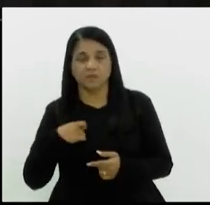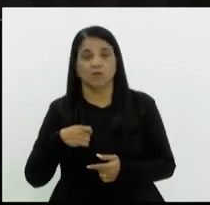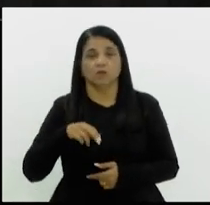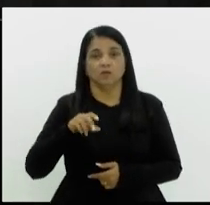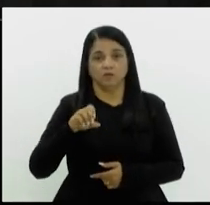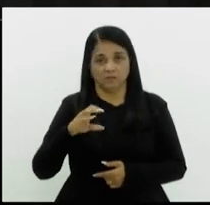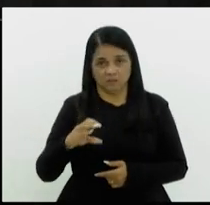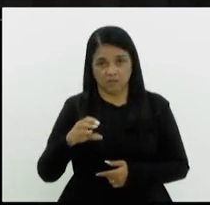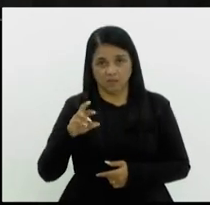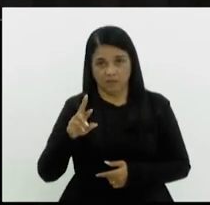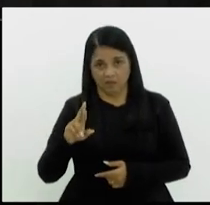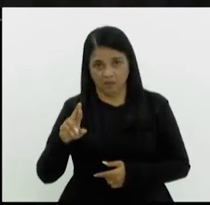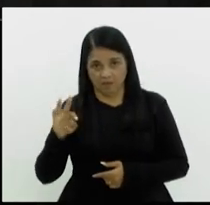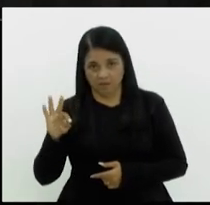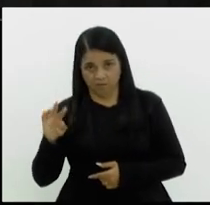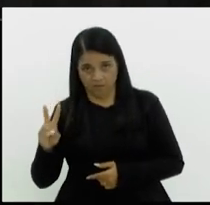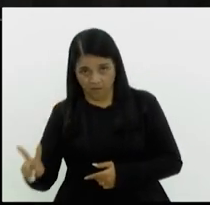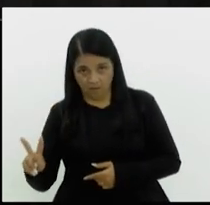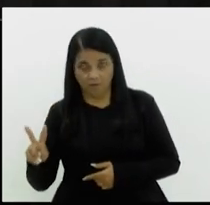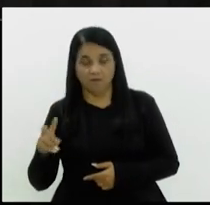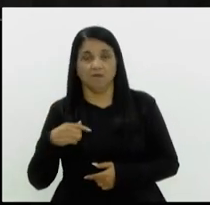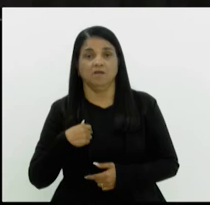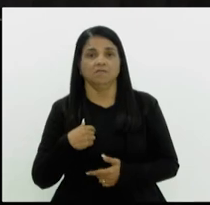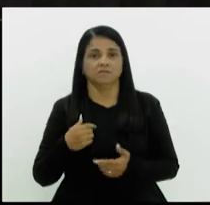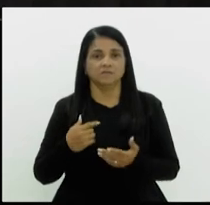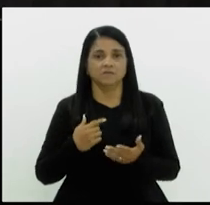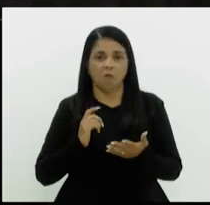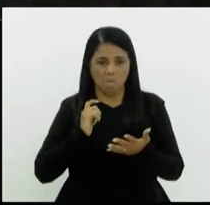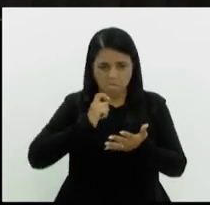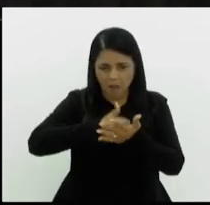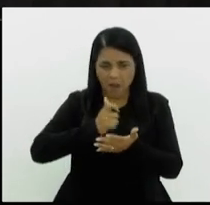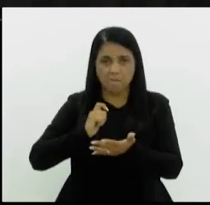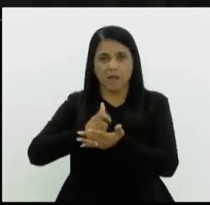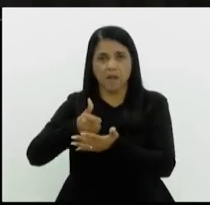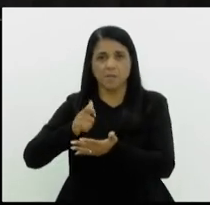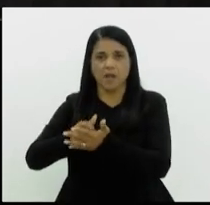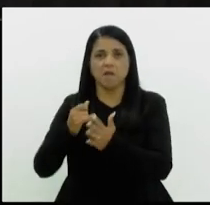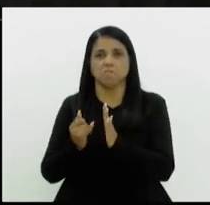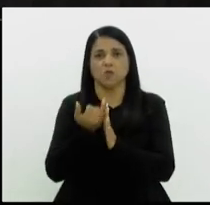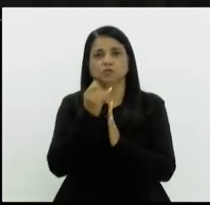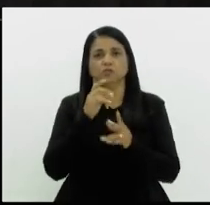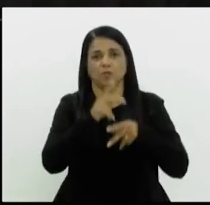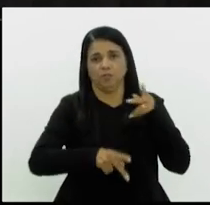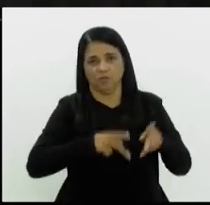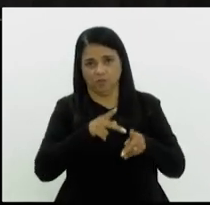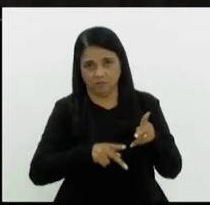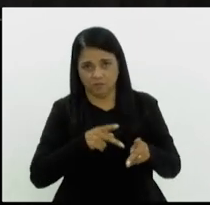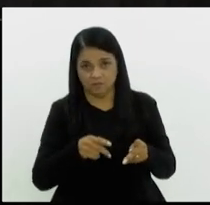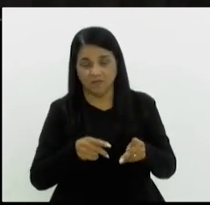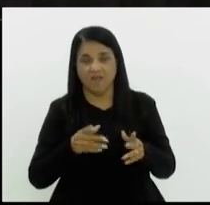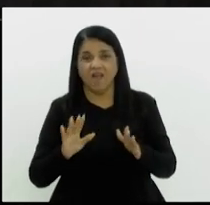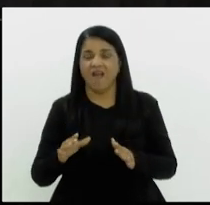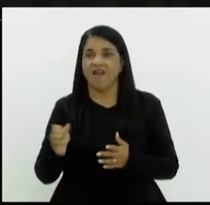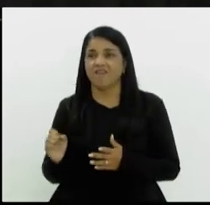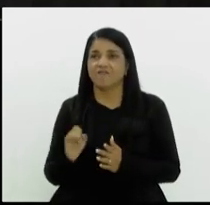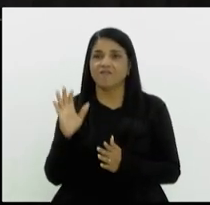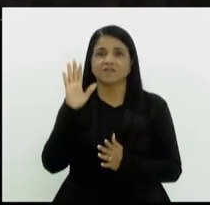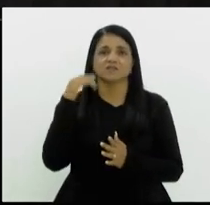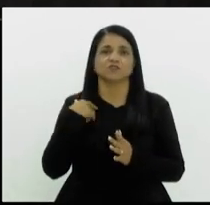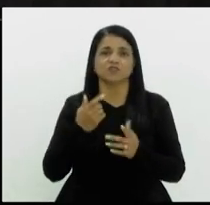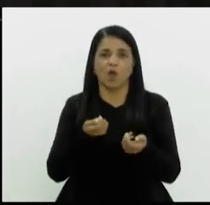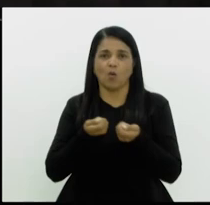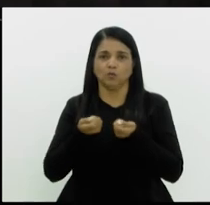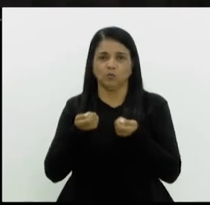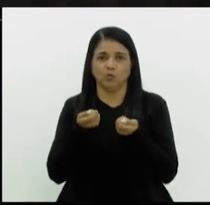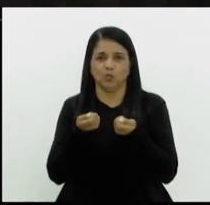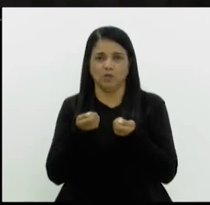lá, vamos arrecadar. Toma dinheiro do povo. Ah, mas a inflação está sob controle. Agradeço ao